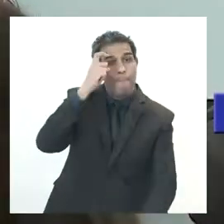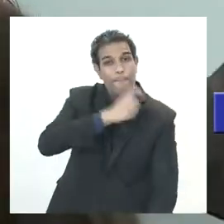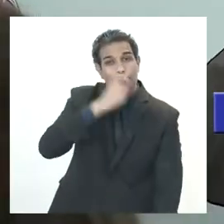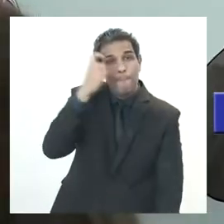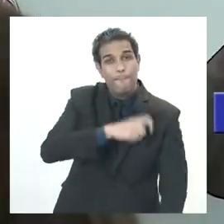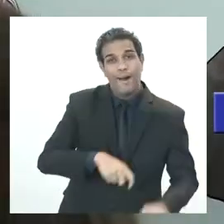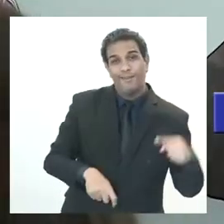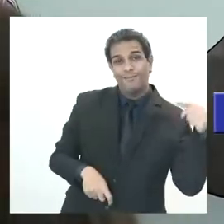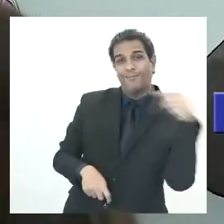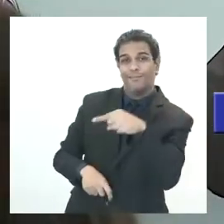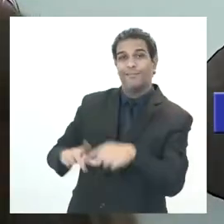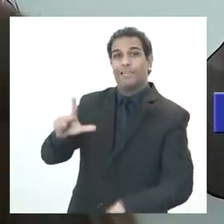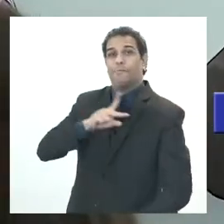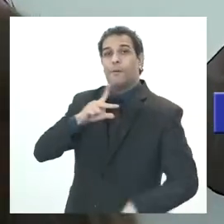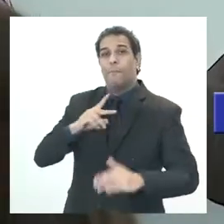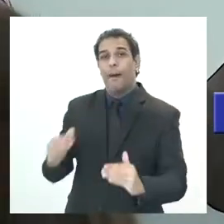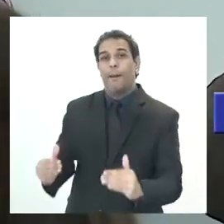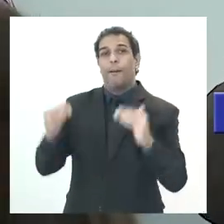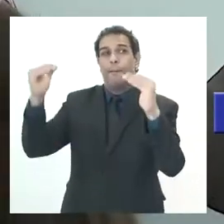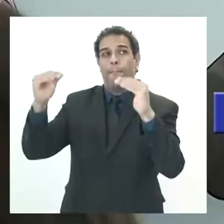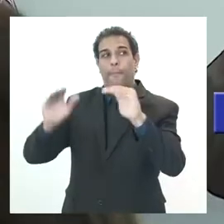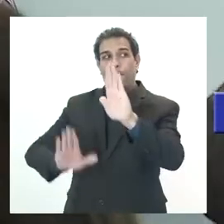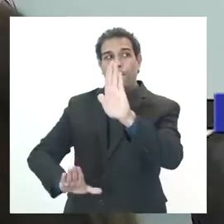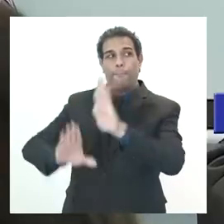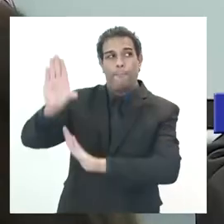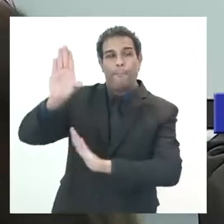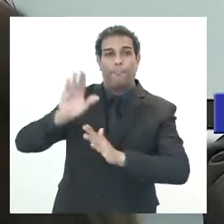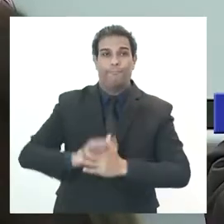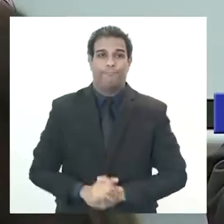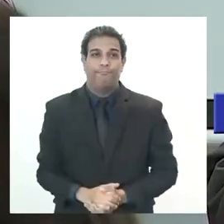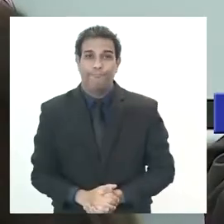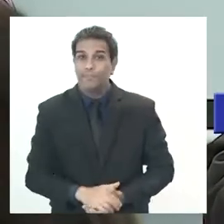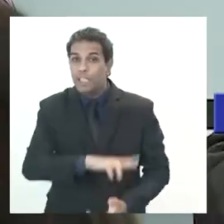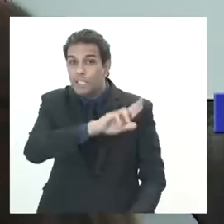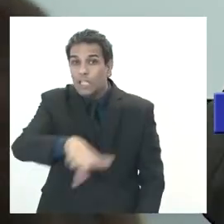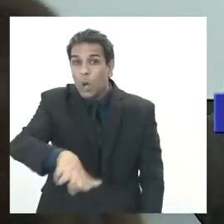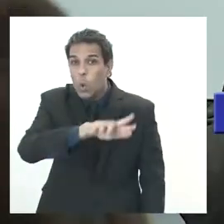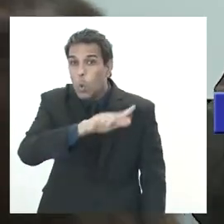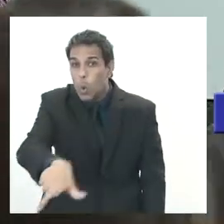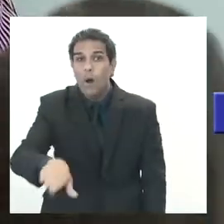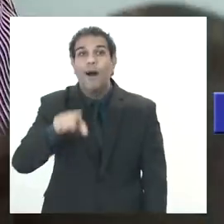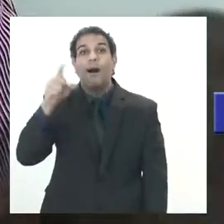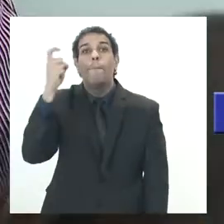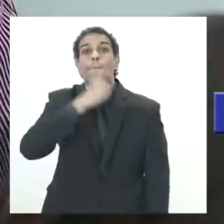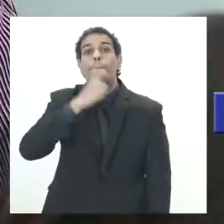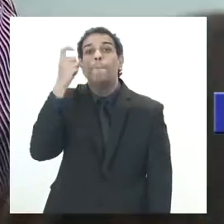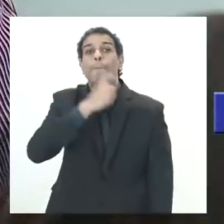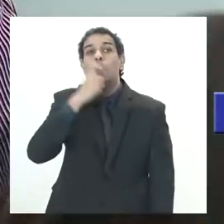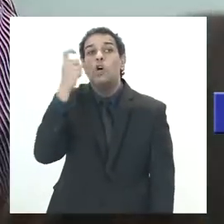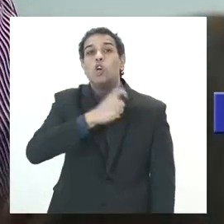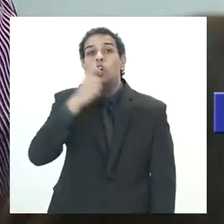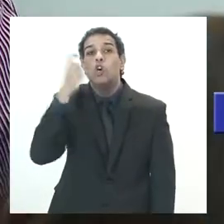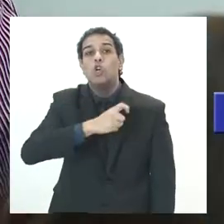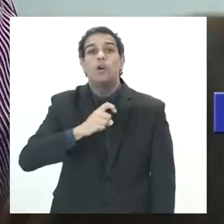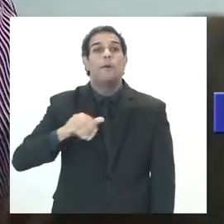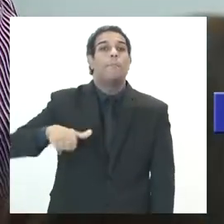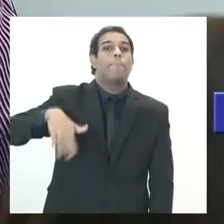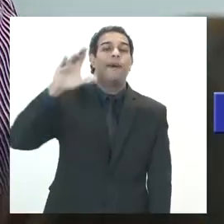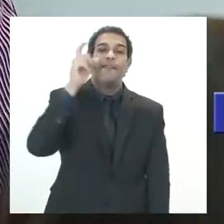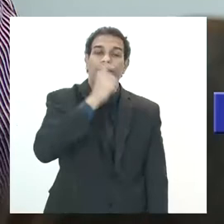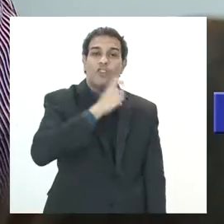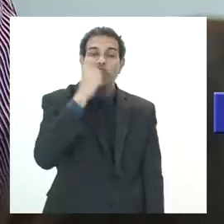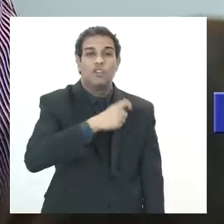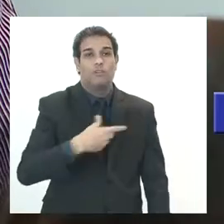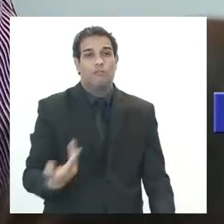fazer valer aquela coisa da máxima da uma mentira contada mil vezes passa ser verdade não uma mentira contada mil vezes ela vai ser mil vezes uma